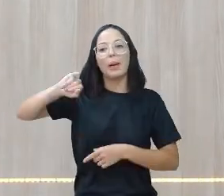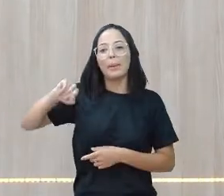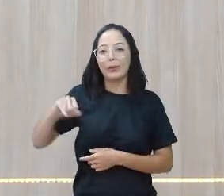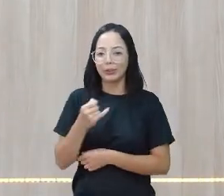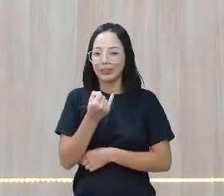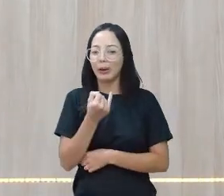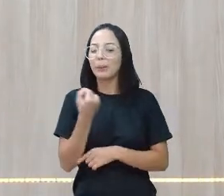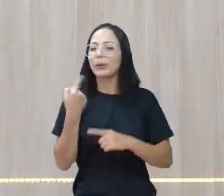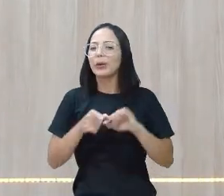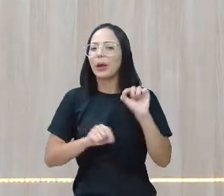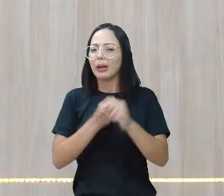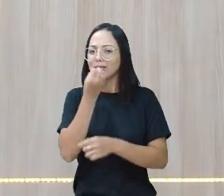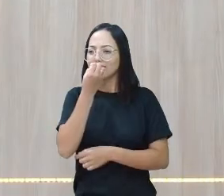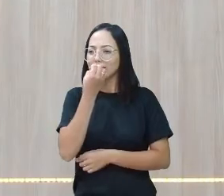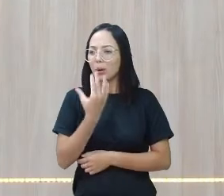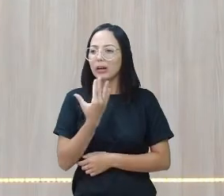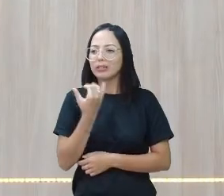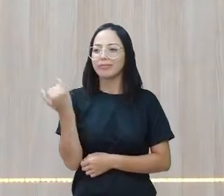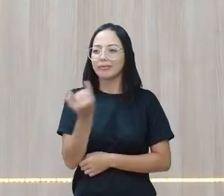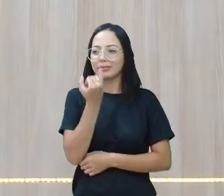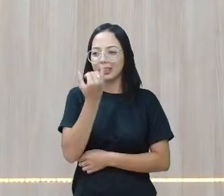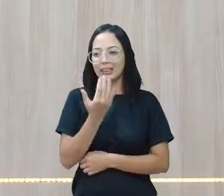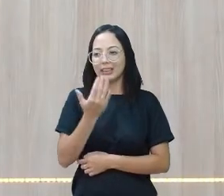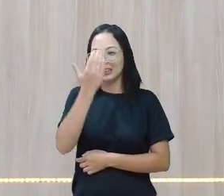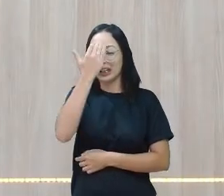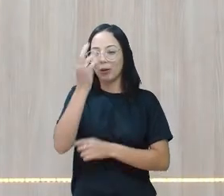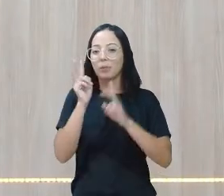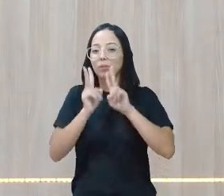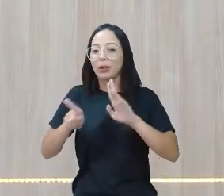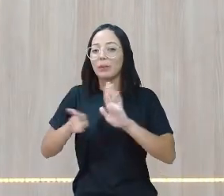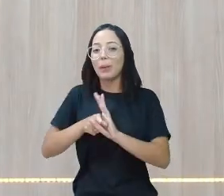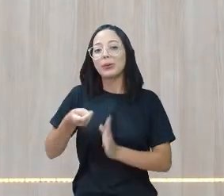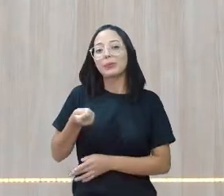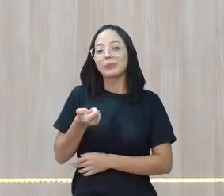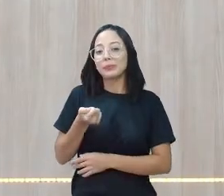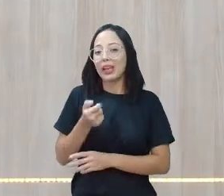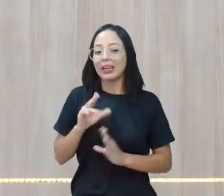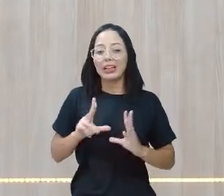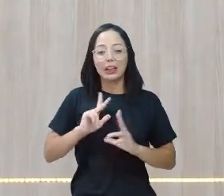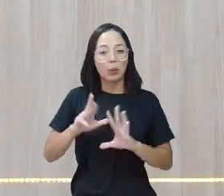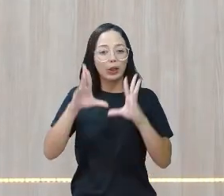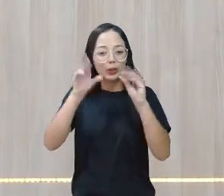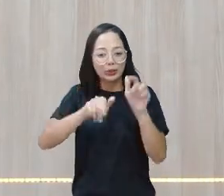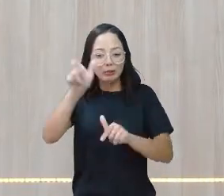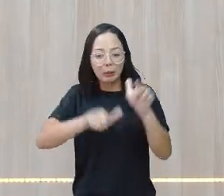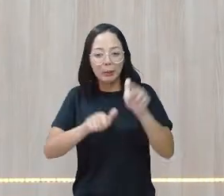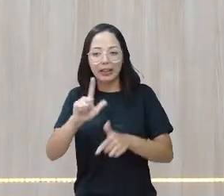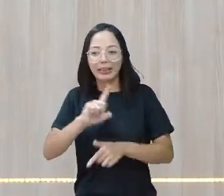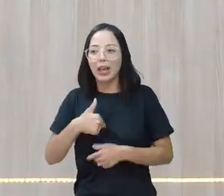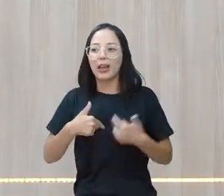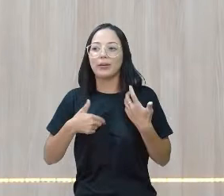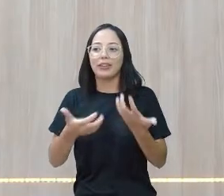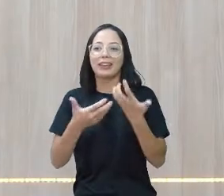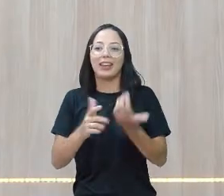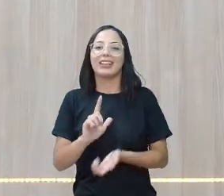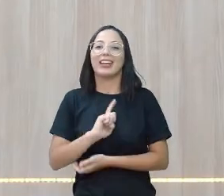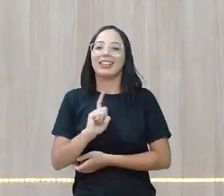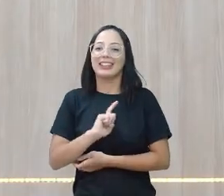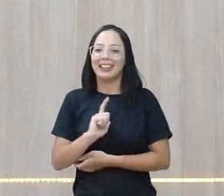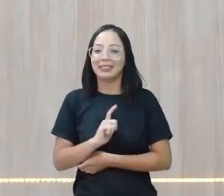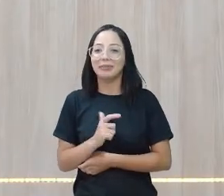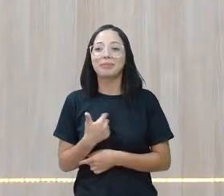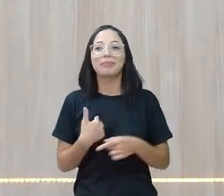porque é um privilégio, de certa forma, né? É uma coisa rara, que nem todo mundo tem, eu adoraria ter. Com certeza,